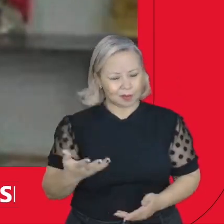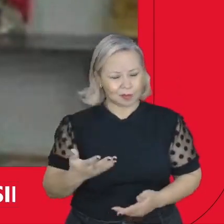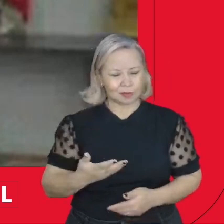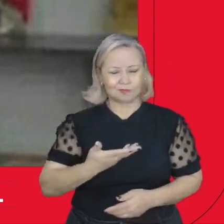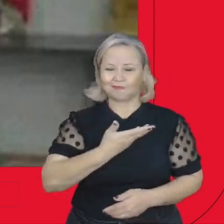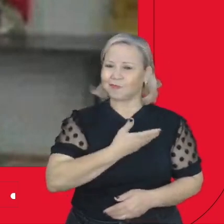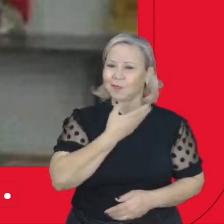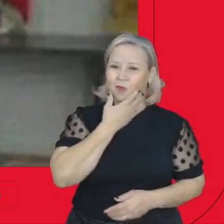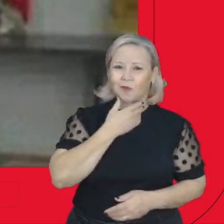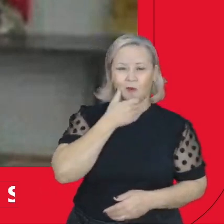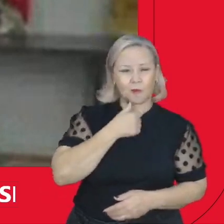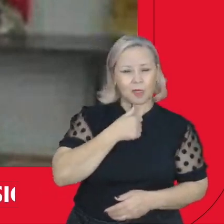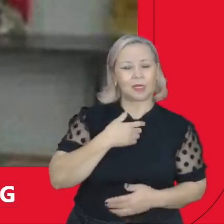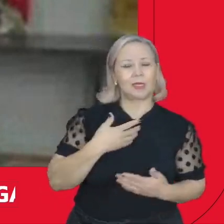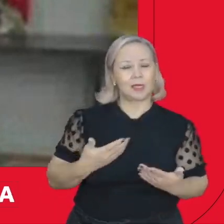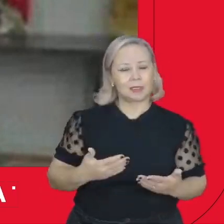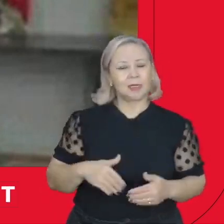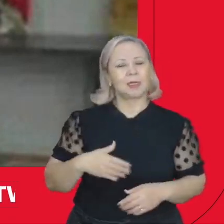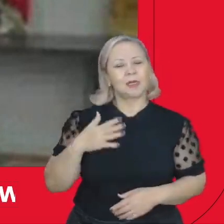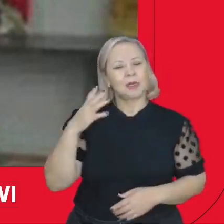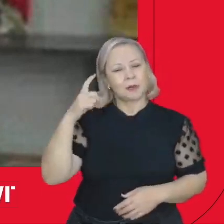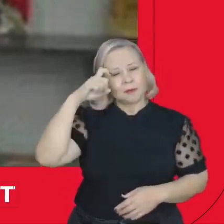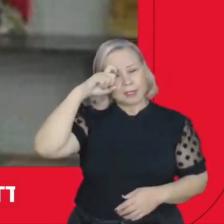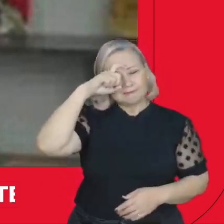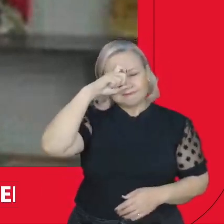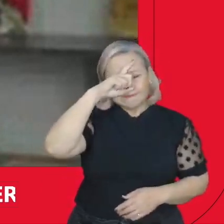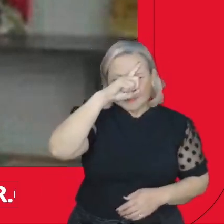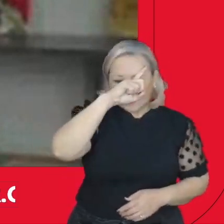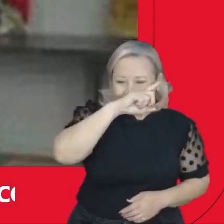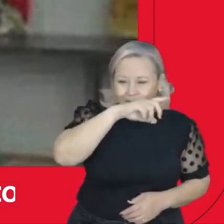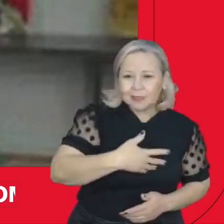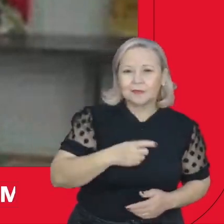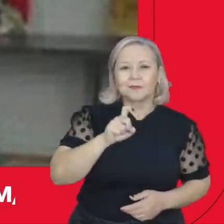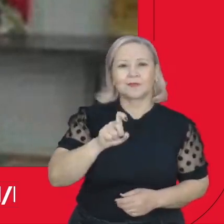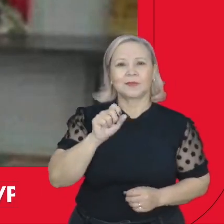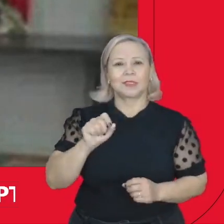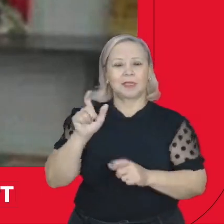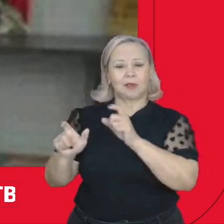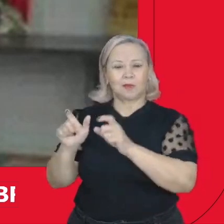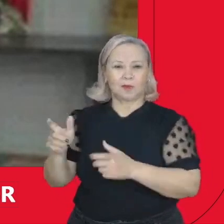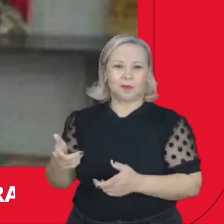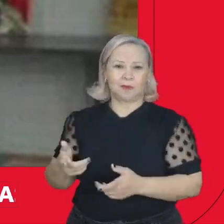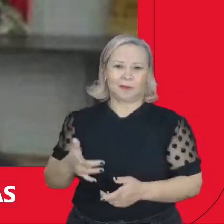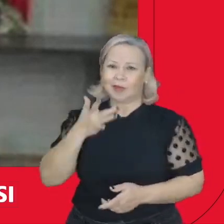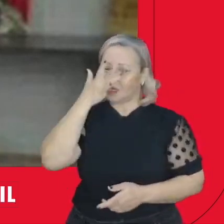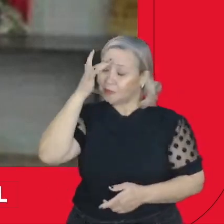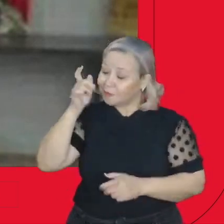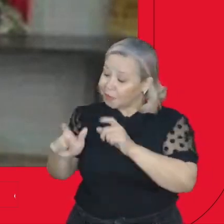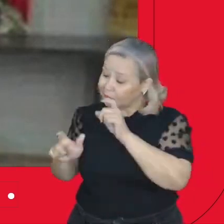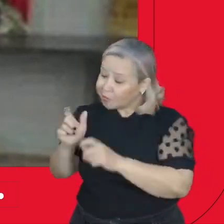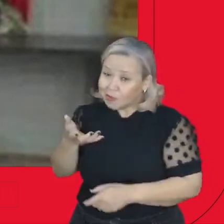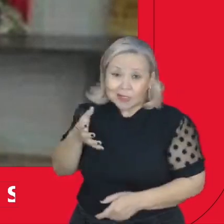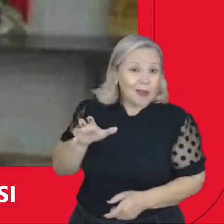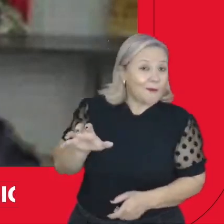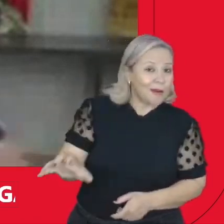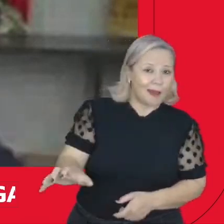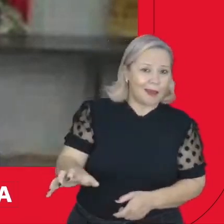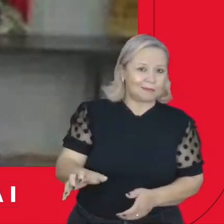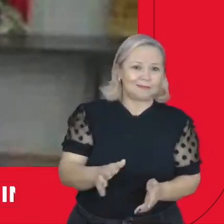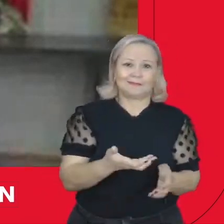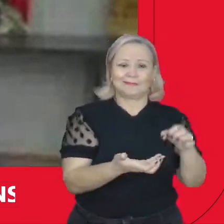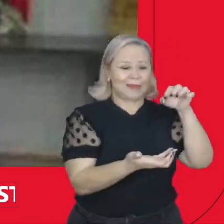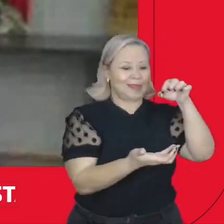companheiras, esse Rio Grande, por mais difícil que a situação do nosso povo seja, as pessoas não querem esmola, as pessoas não pedem favor, as